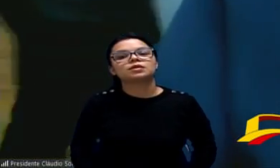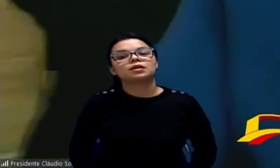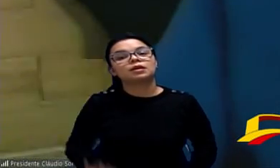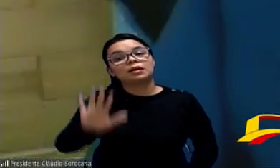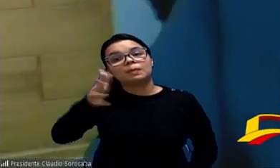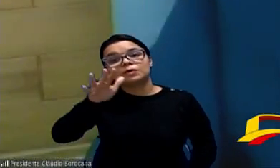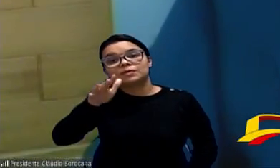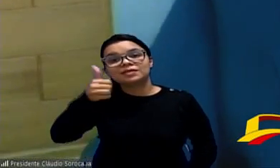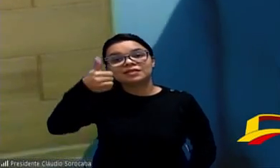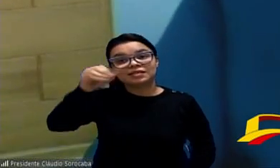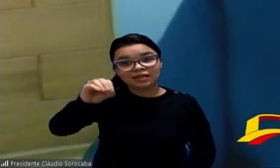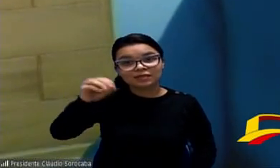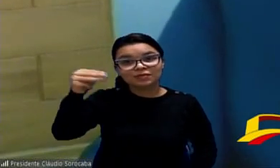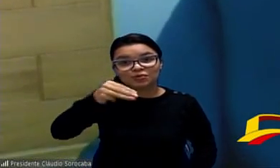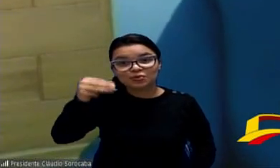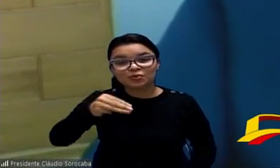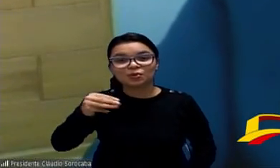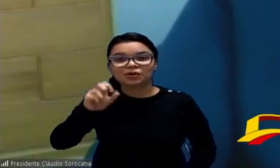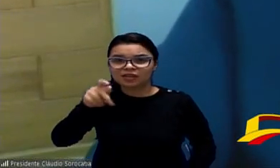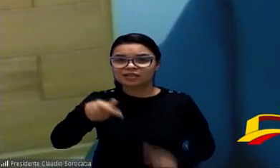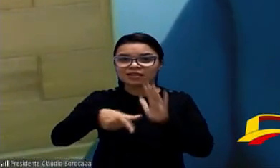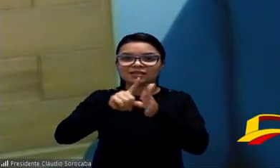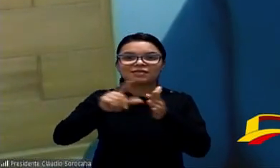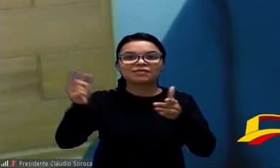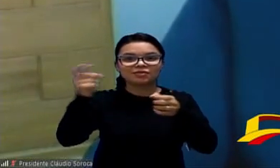10 minutinhos, se sair antes, nós voltamos antes.